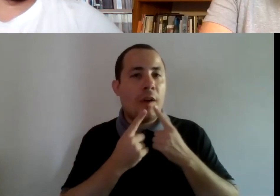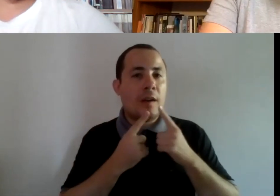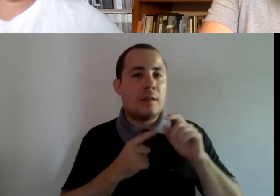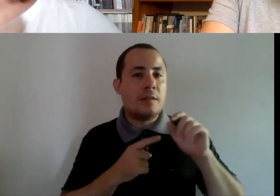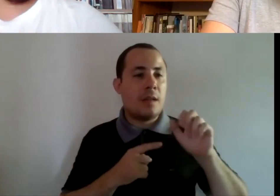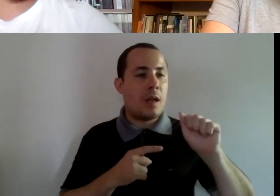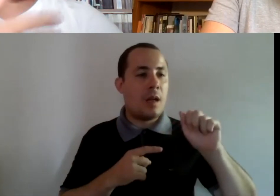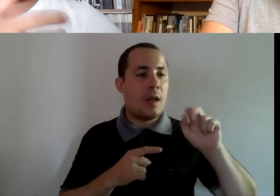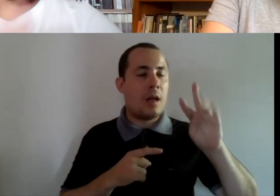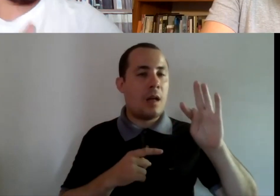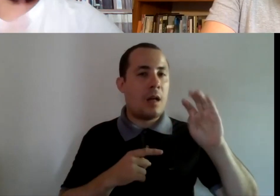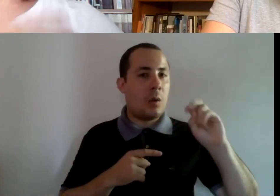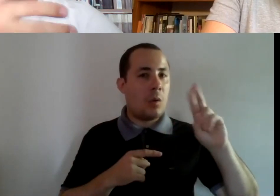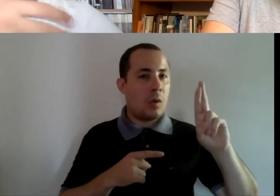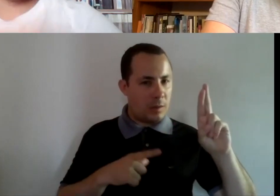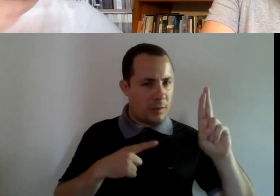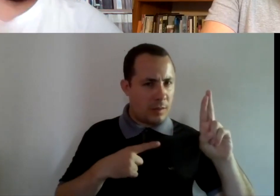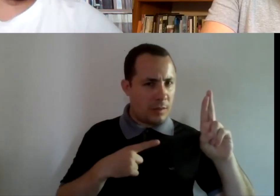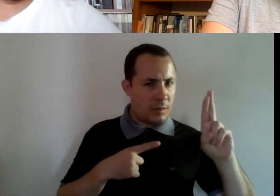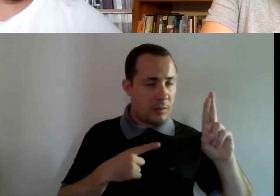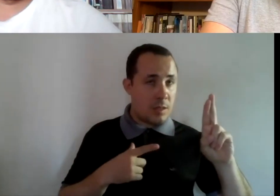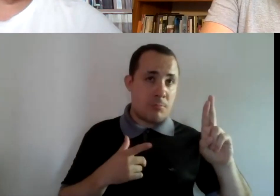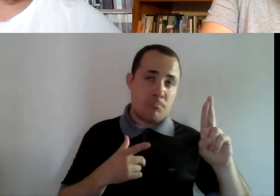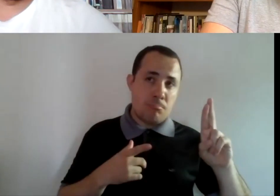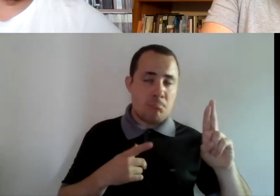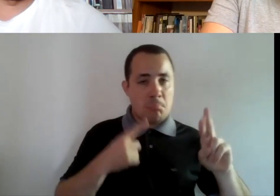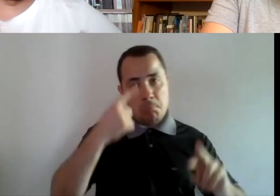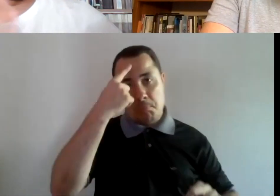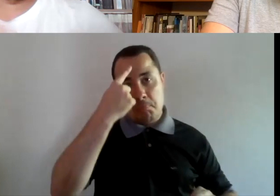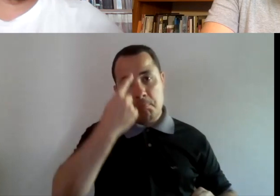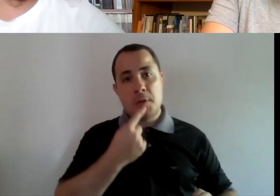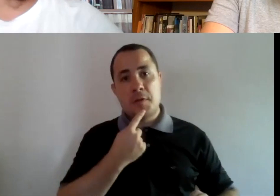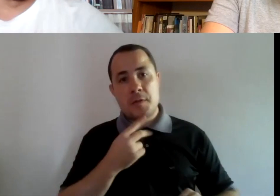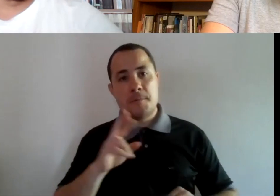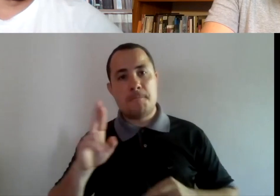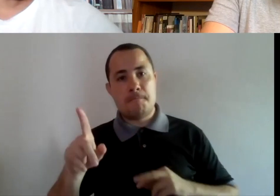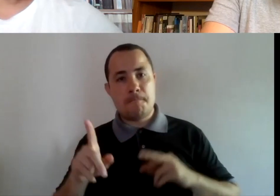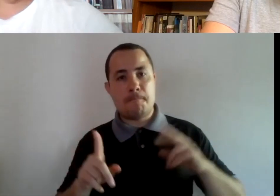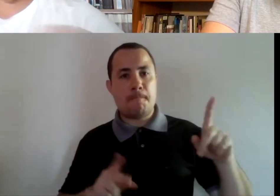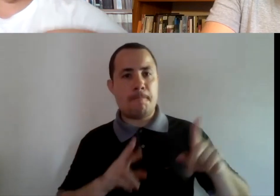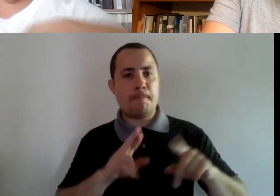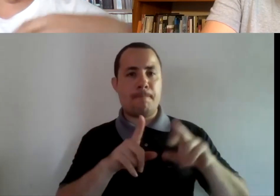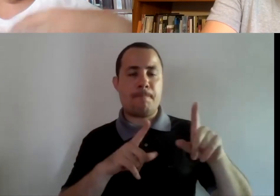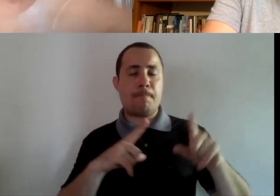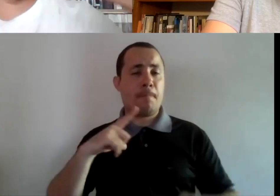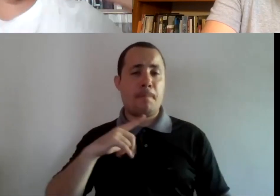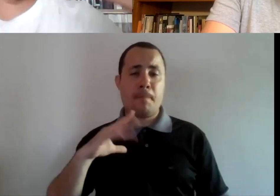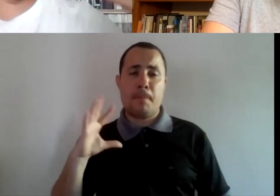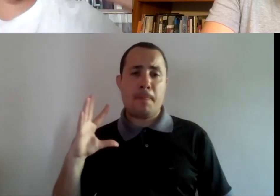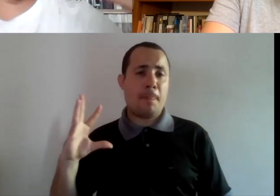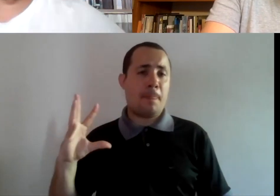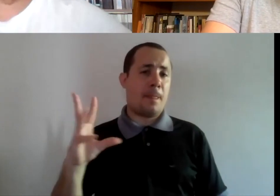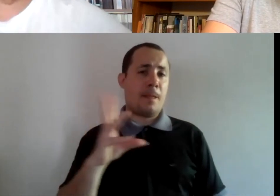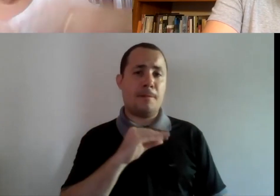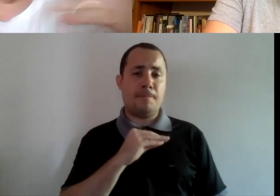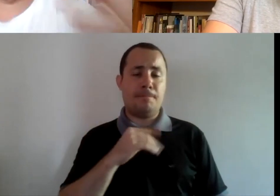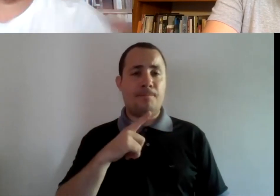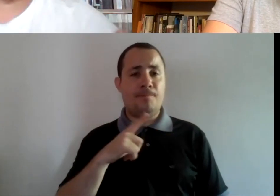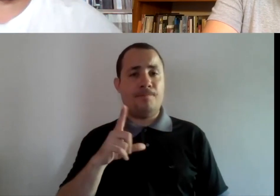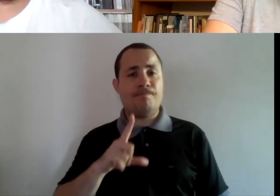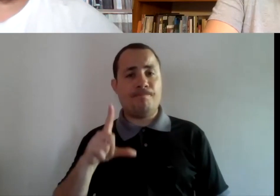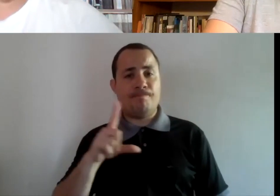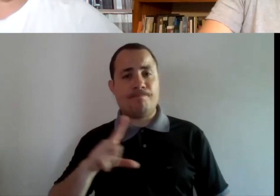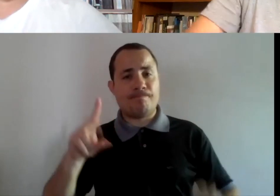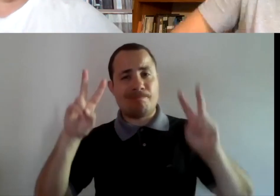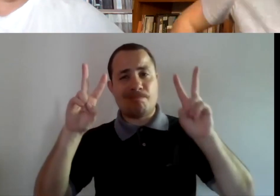a gente vai falar. Tem perfis muito diferentes, né? Tem de tudo. Você tem literatura sendo escrita sobre os temas